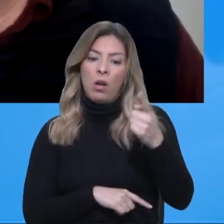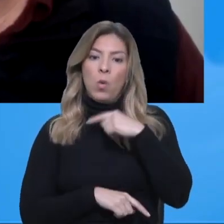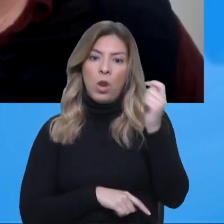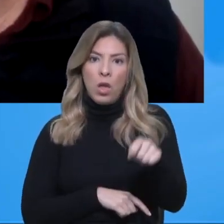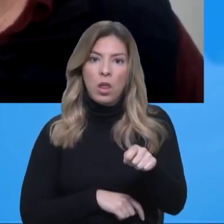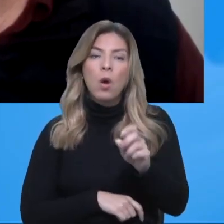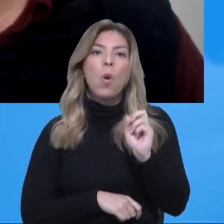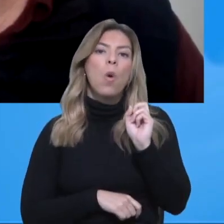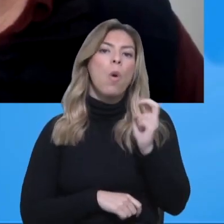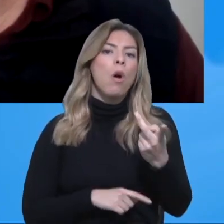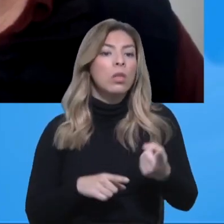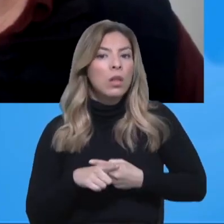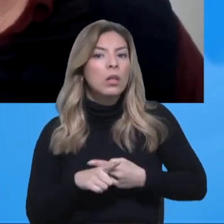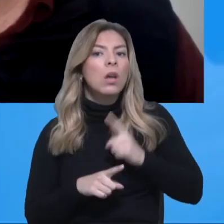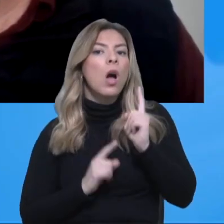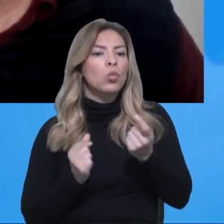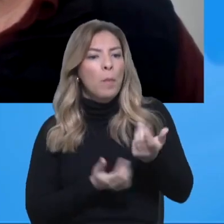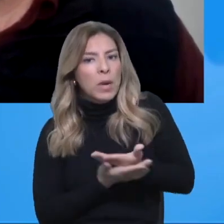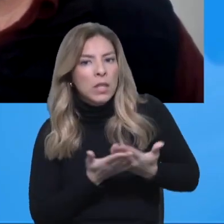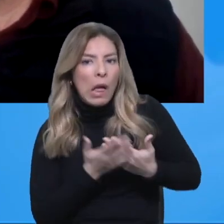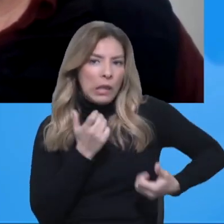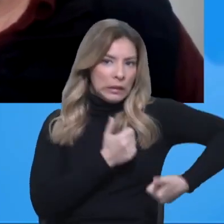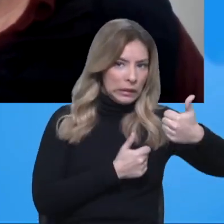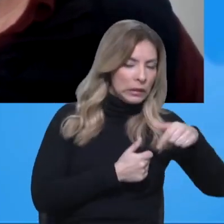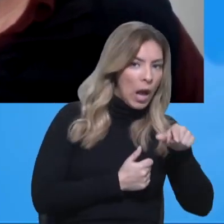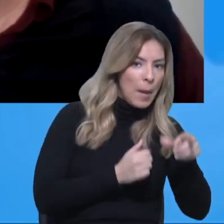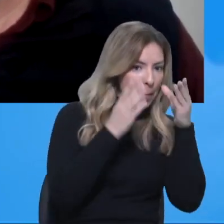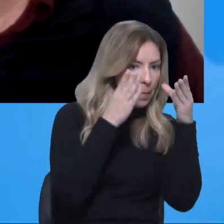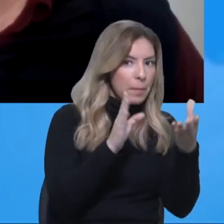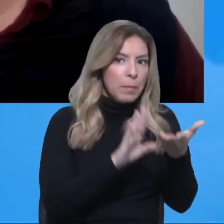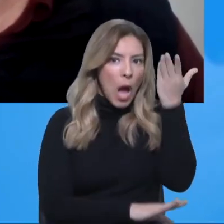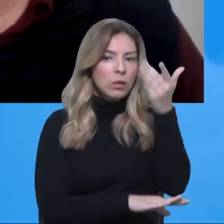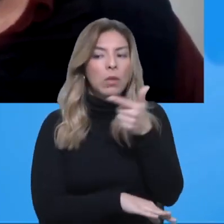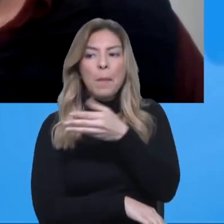até comerciais que se estão a colocar à frente desse desígnio de paz?